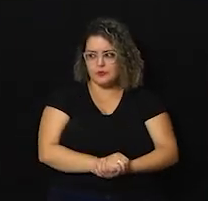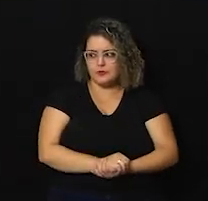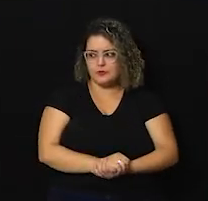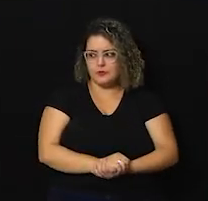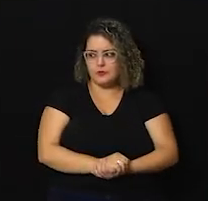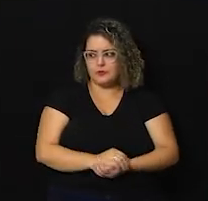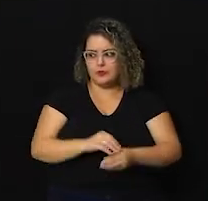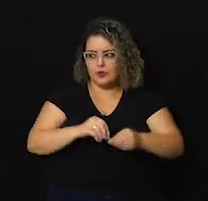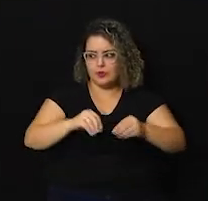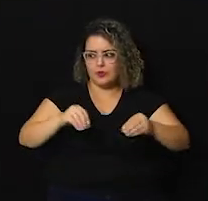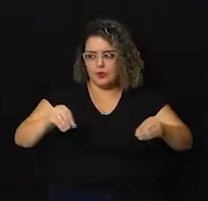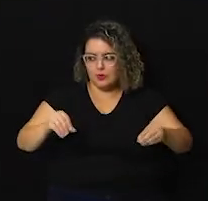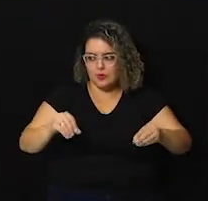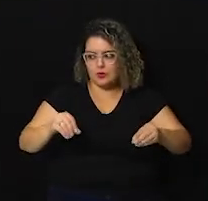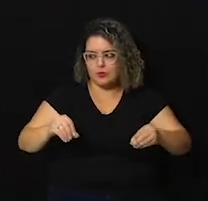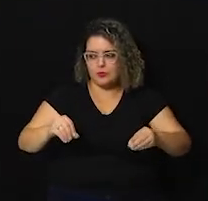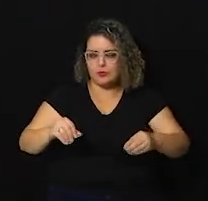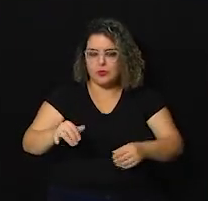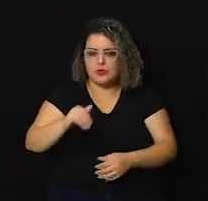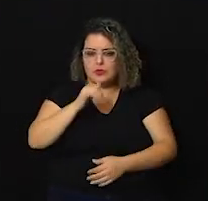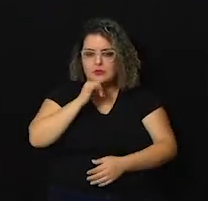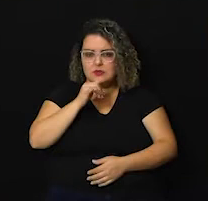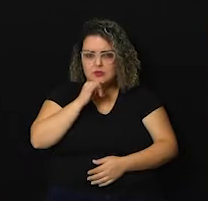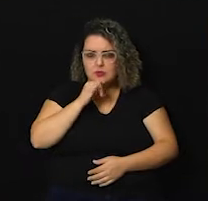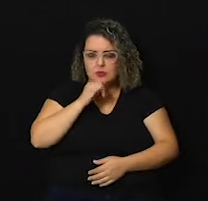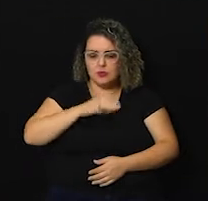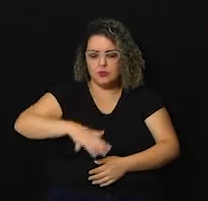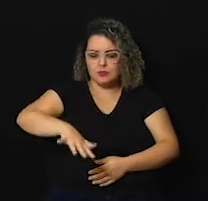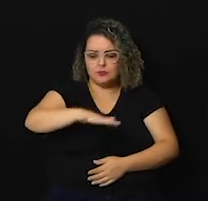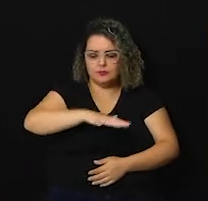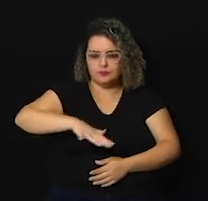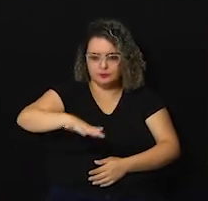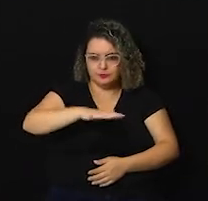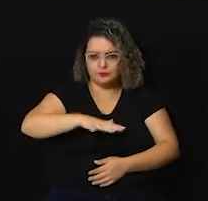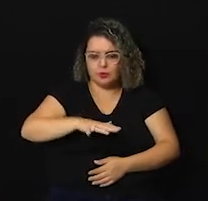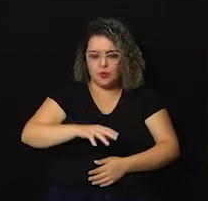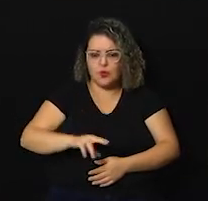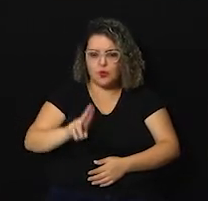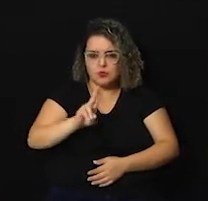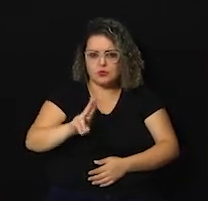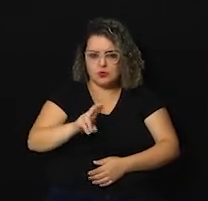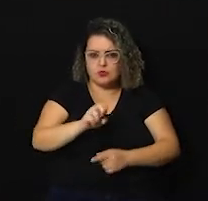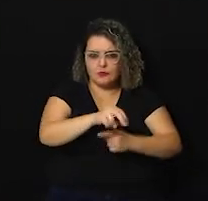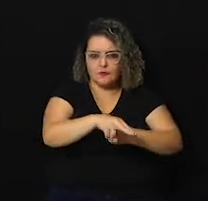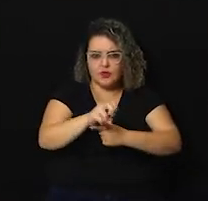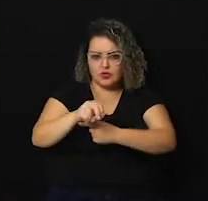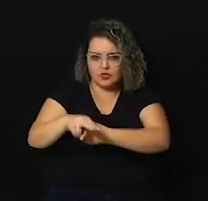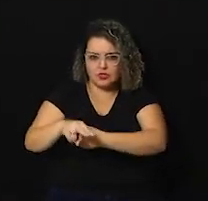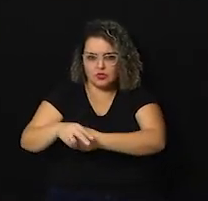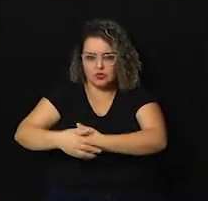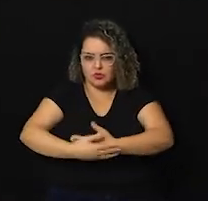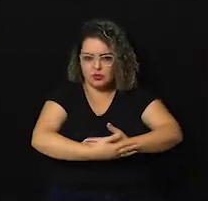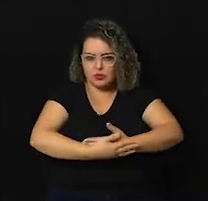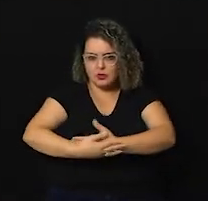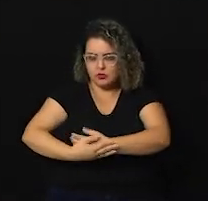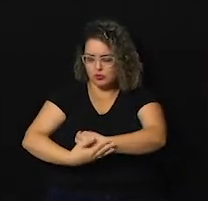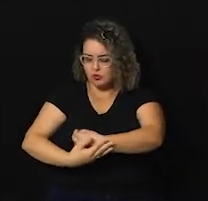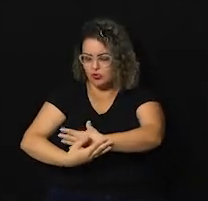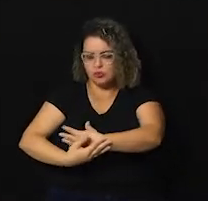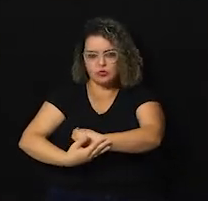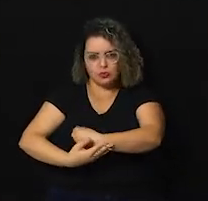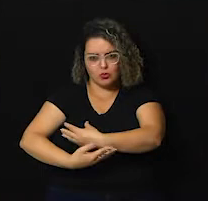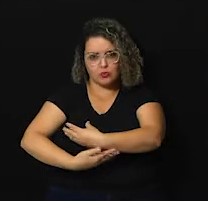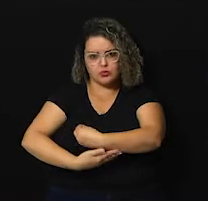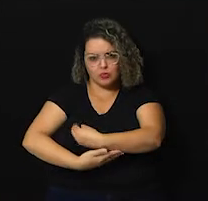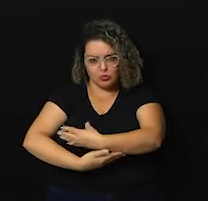existe contaminação do leite materno por agrotóxicos em áreas onde é utilizado o agrotóxico usado em grandes quantidades. Isso